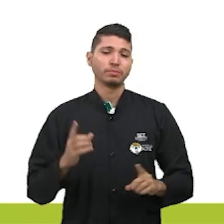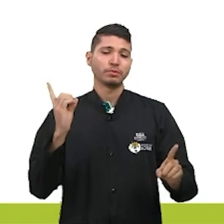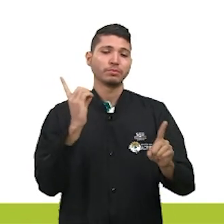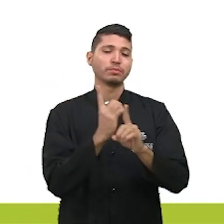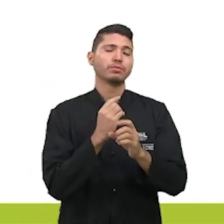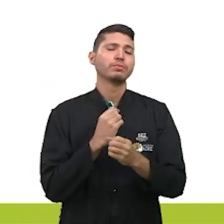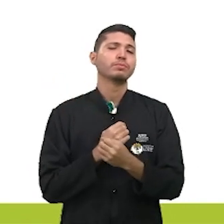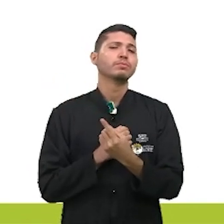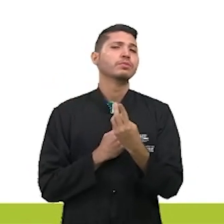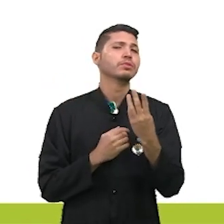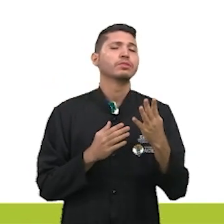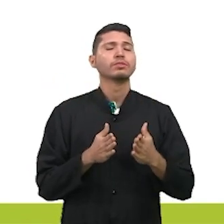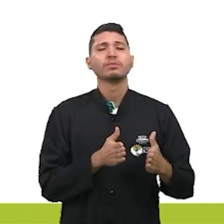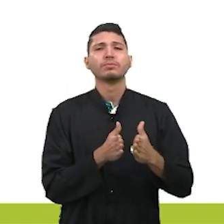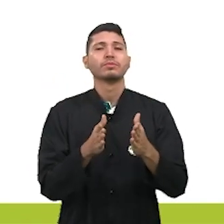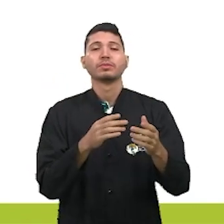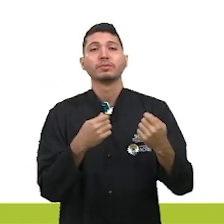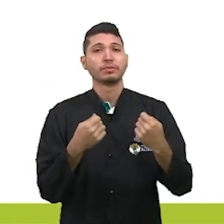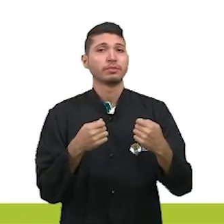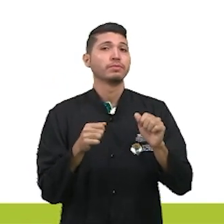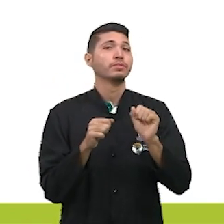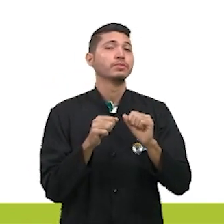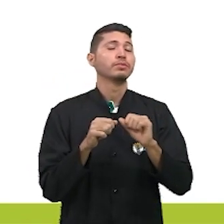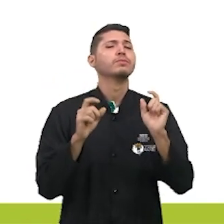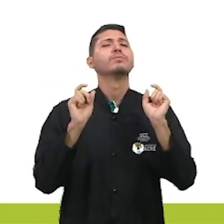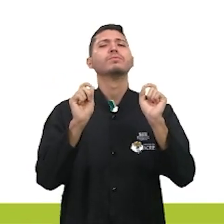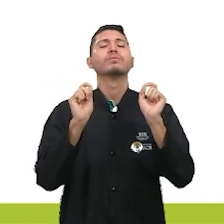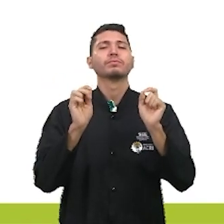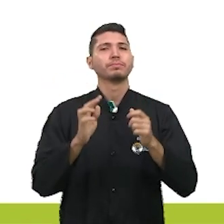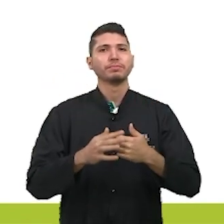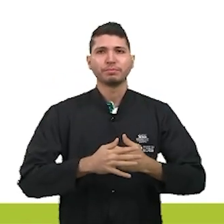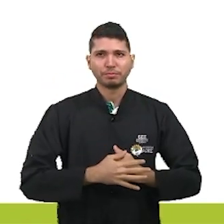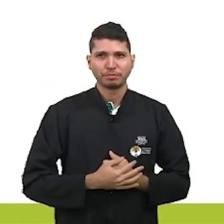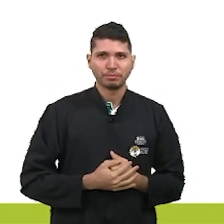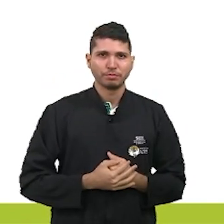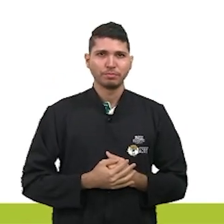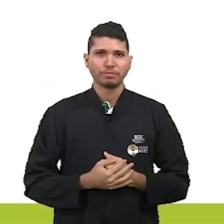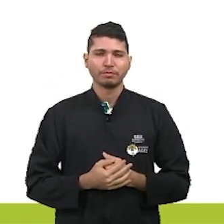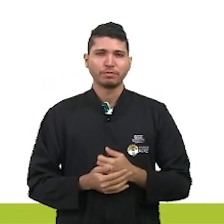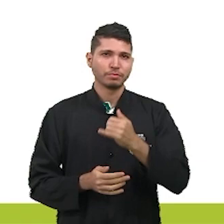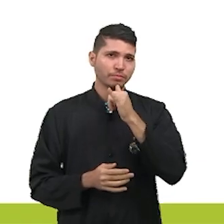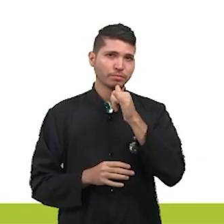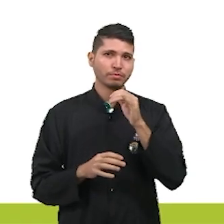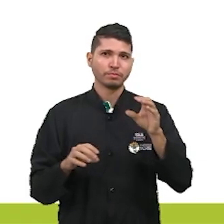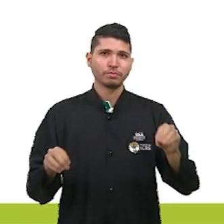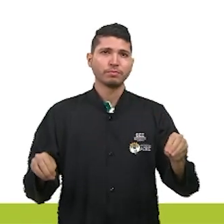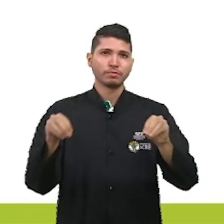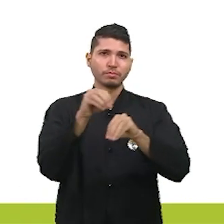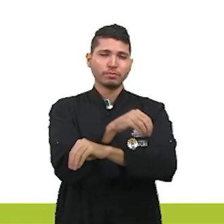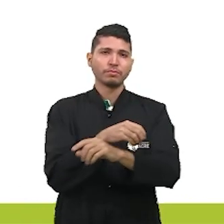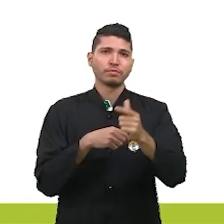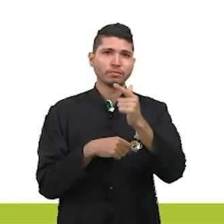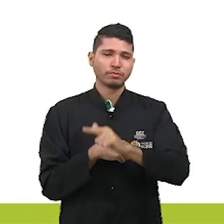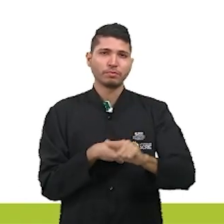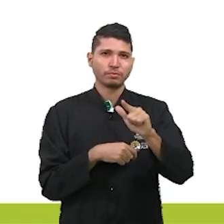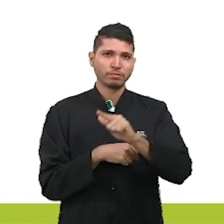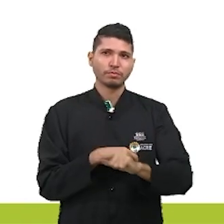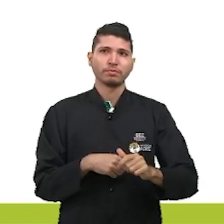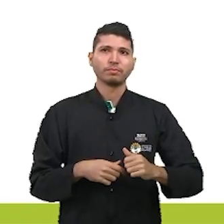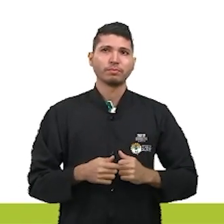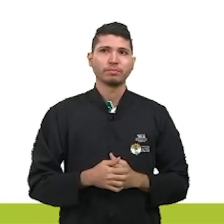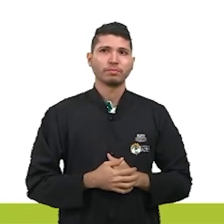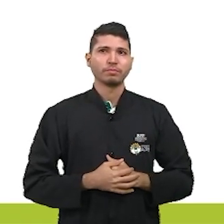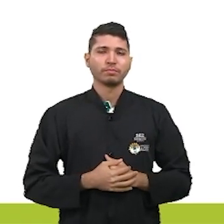fazer, eu vou fazer o seguinte, eu vou resolver esse problema como se fosse uma permutação com repetição. Eu vou dizer que ela pode fazer o caminho